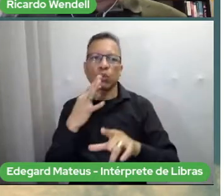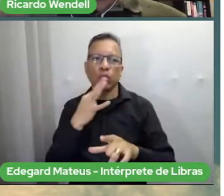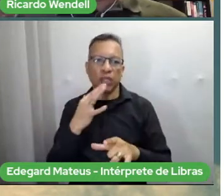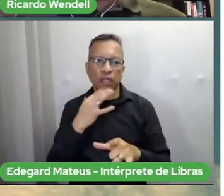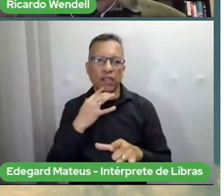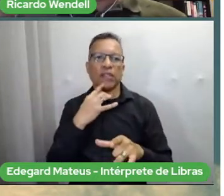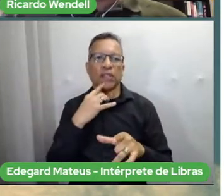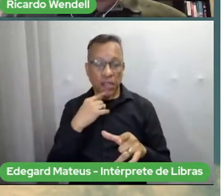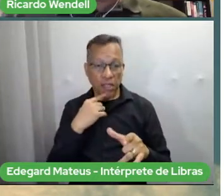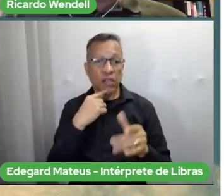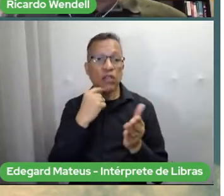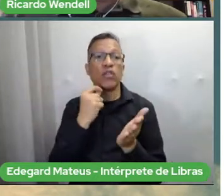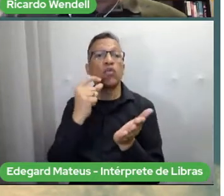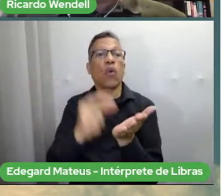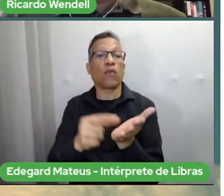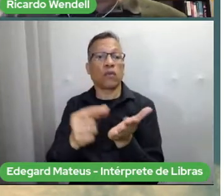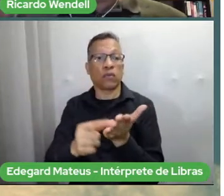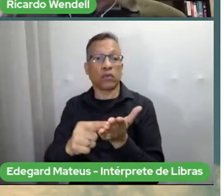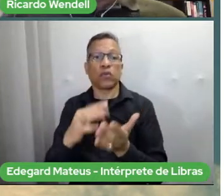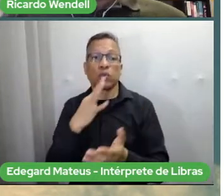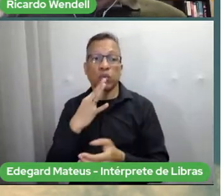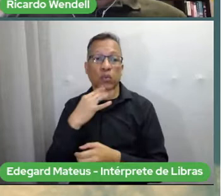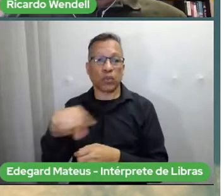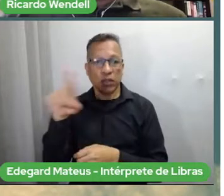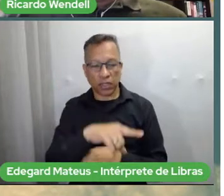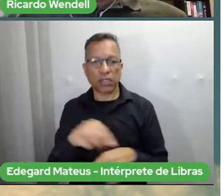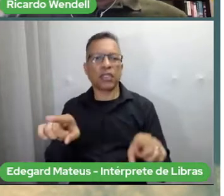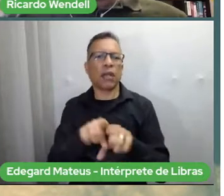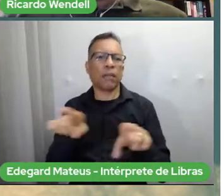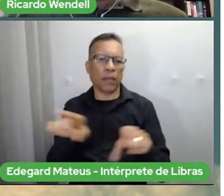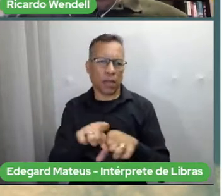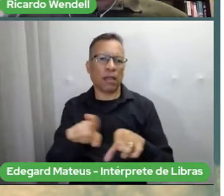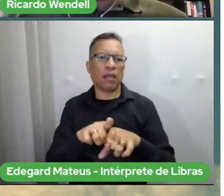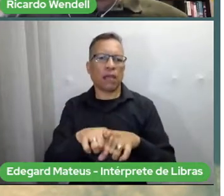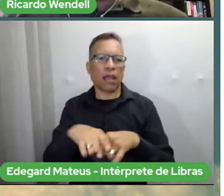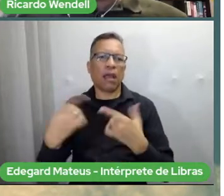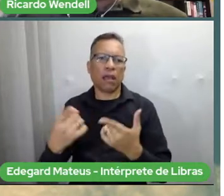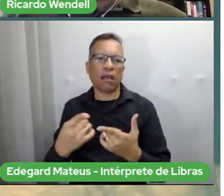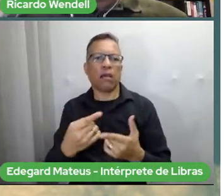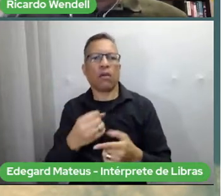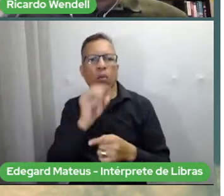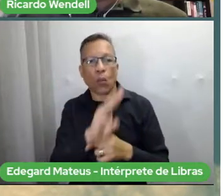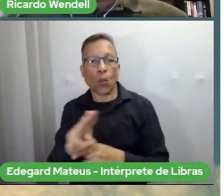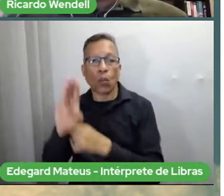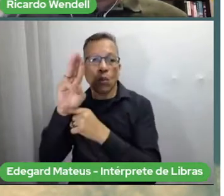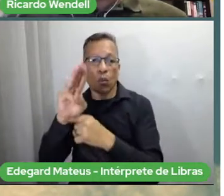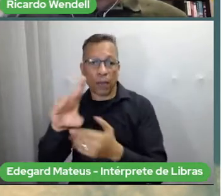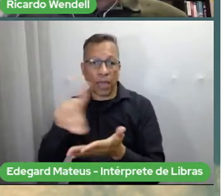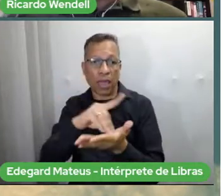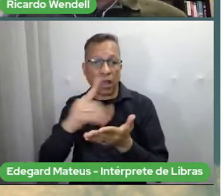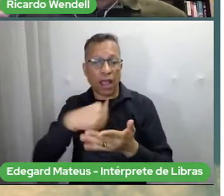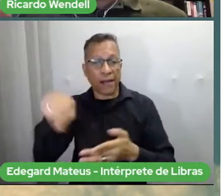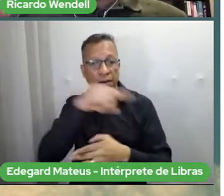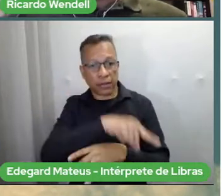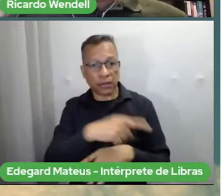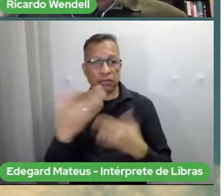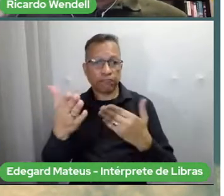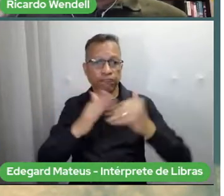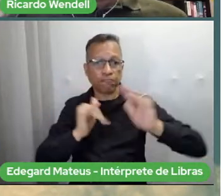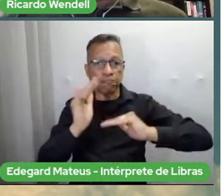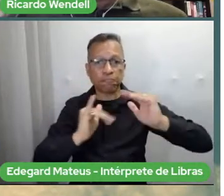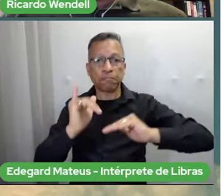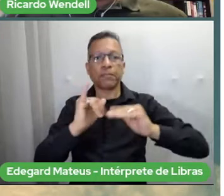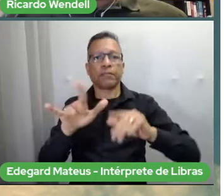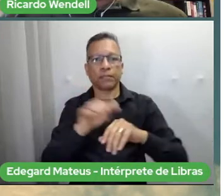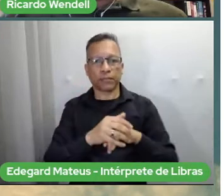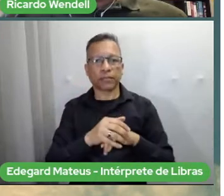A gente tem a ideia de Domain-Driven Design, são os mesmos princípios aqui. Inclusive, são atividades muito similares que nós utilizamos para mapear esses domínios, quando a